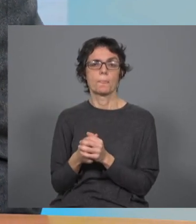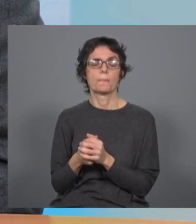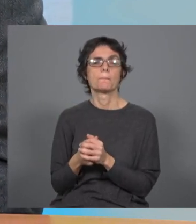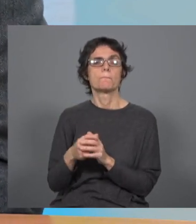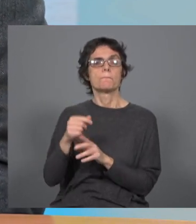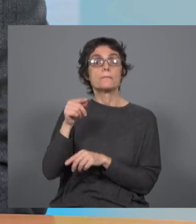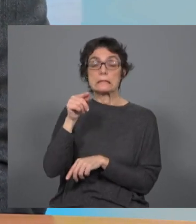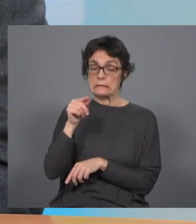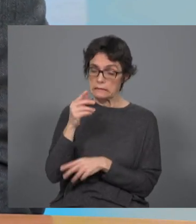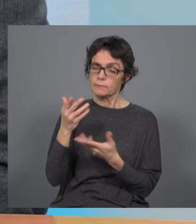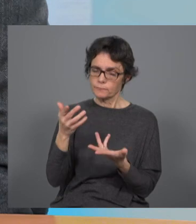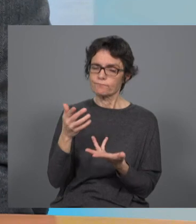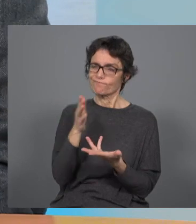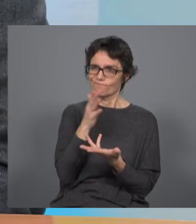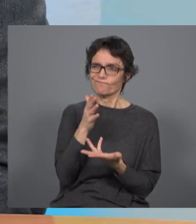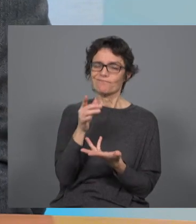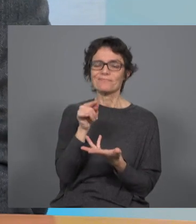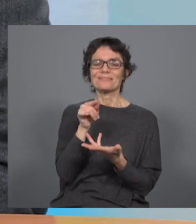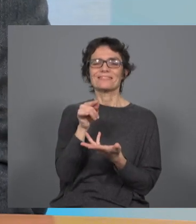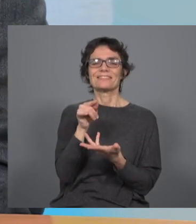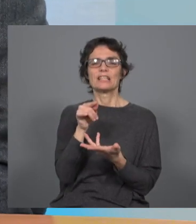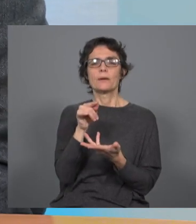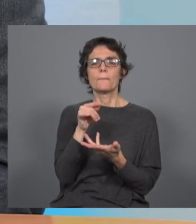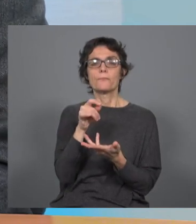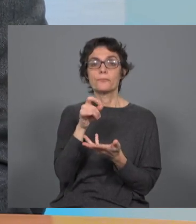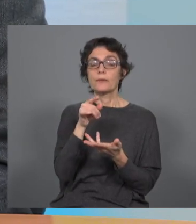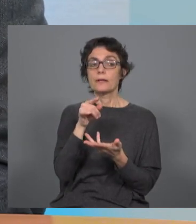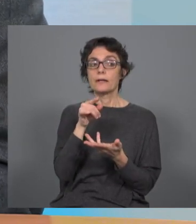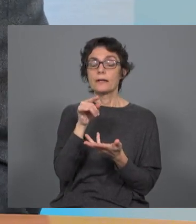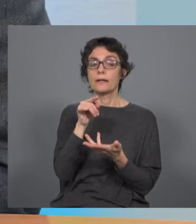que somos, daí a ideia do és pó. Recorda-te, lembra-te que és pó,